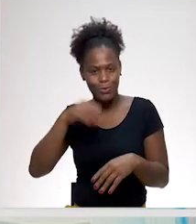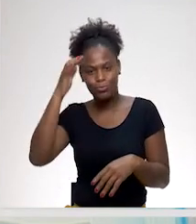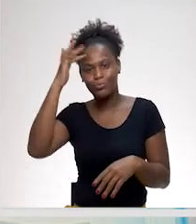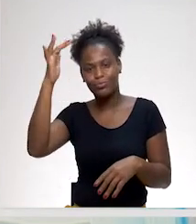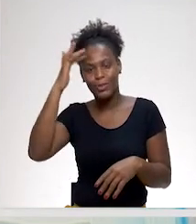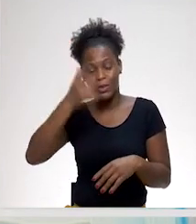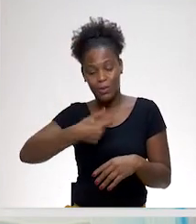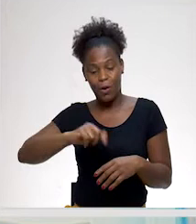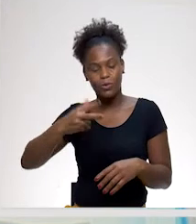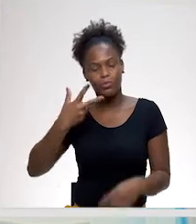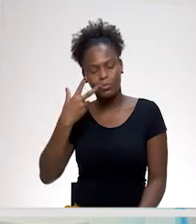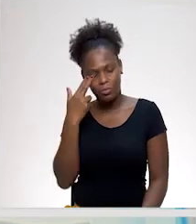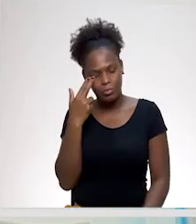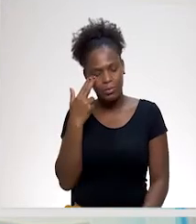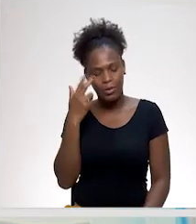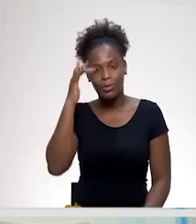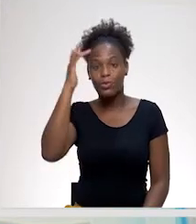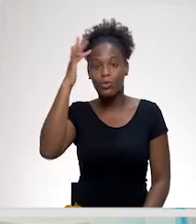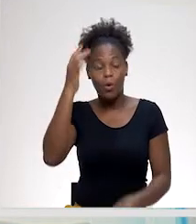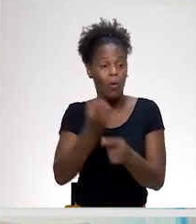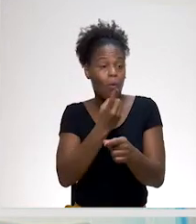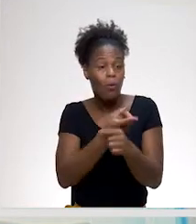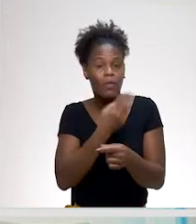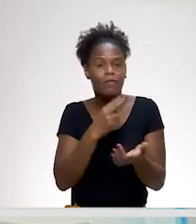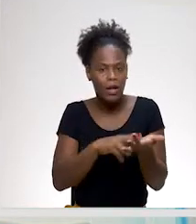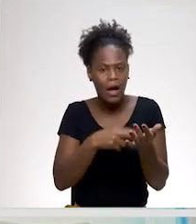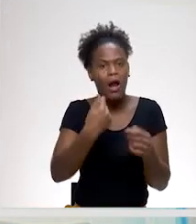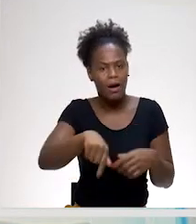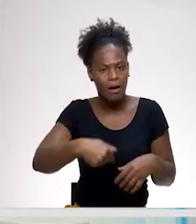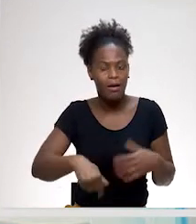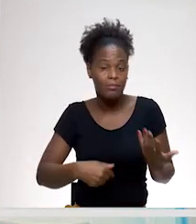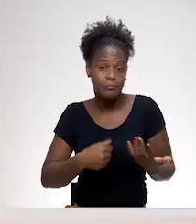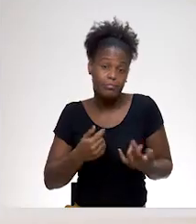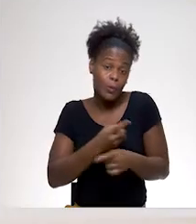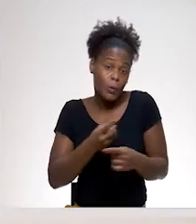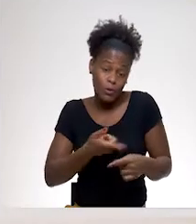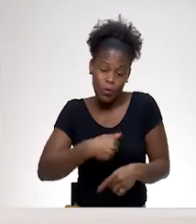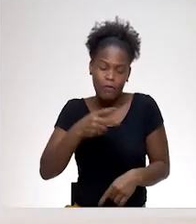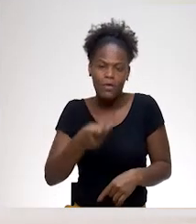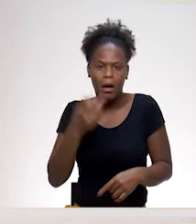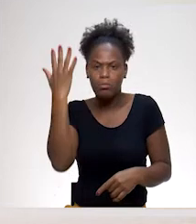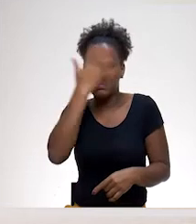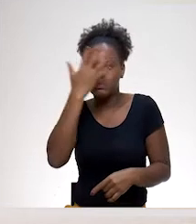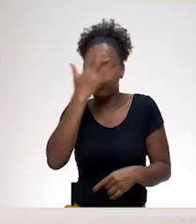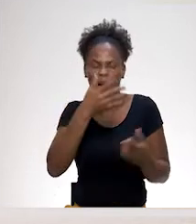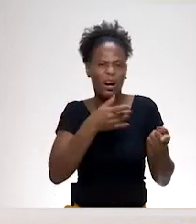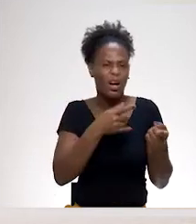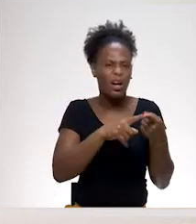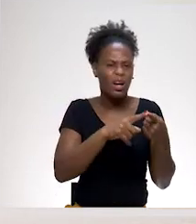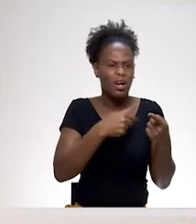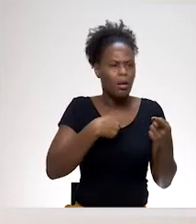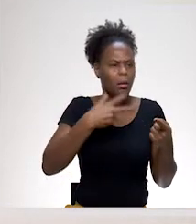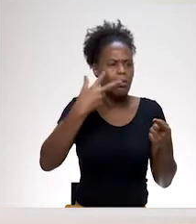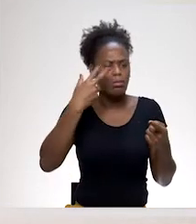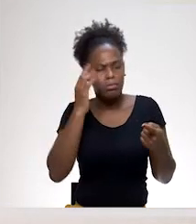sono. Estamos dormindo e sonhamos com coisas que realmente existem. E então ficamos confusos.